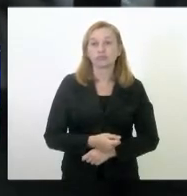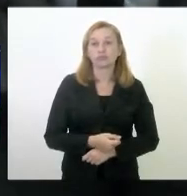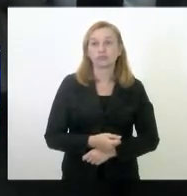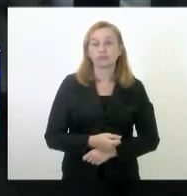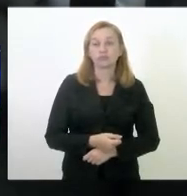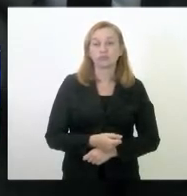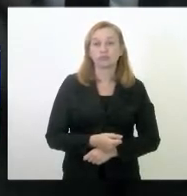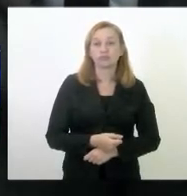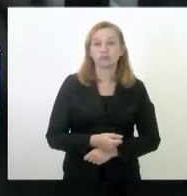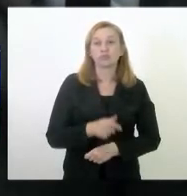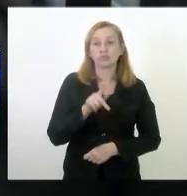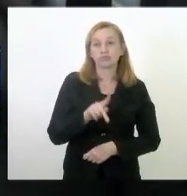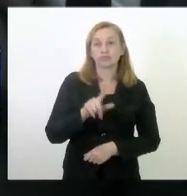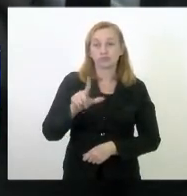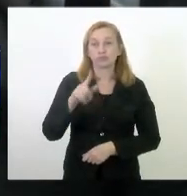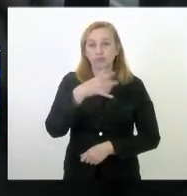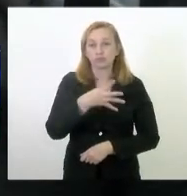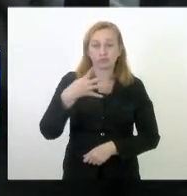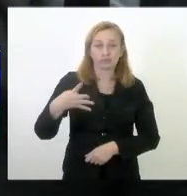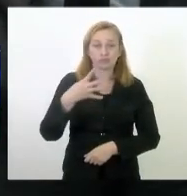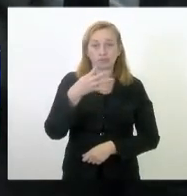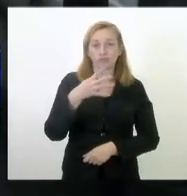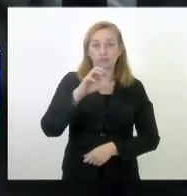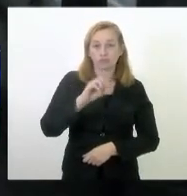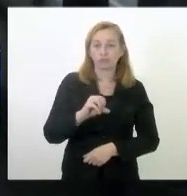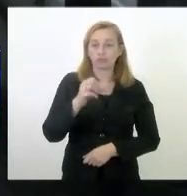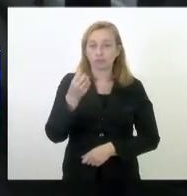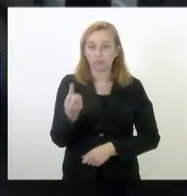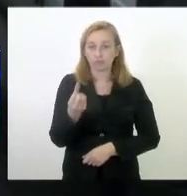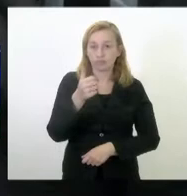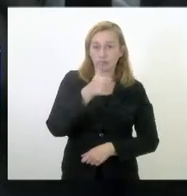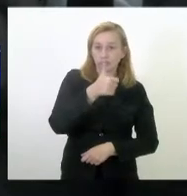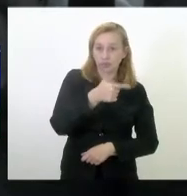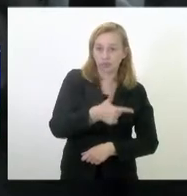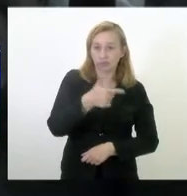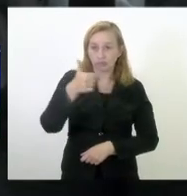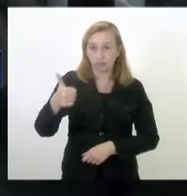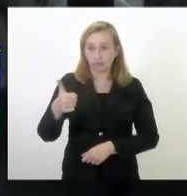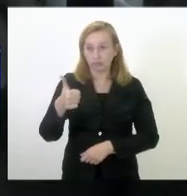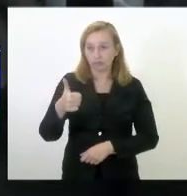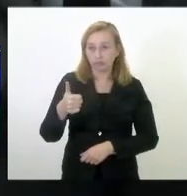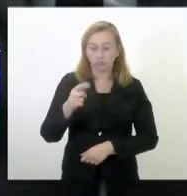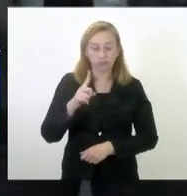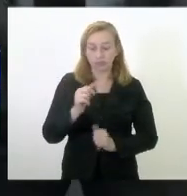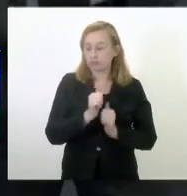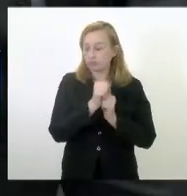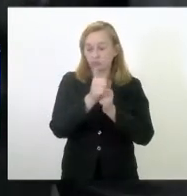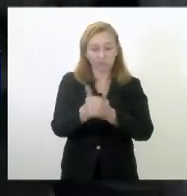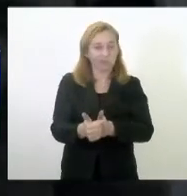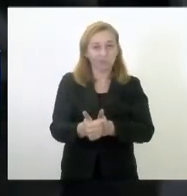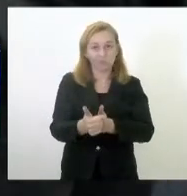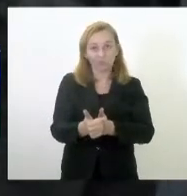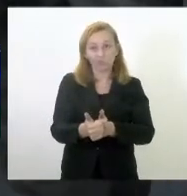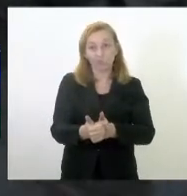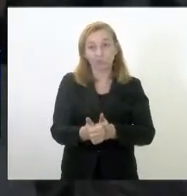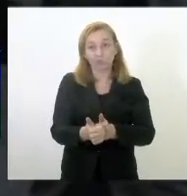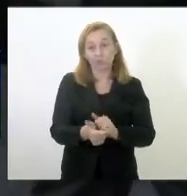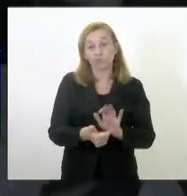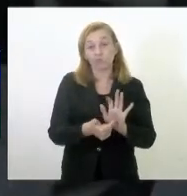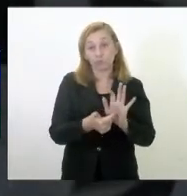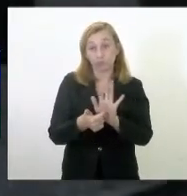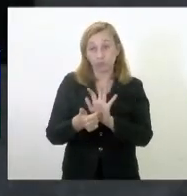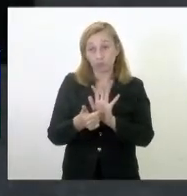comandos, o PL 4406 de 21 não veio acompanhado destas